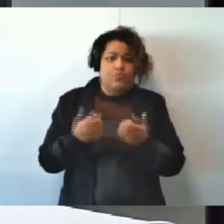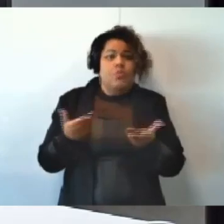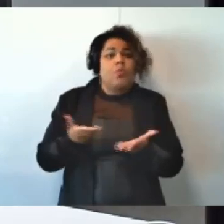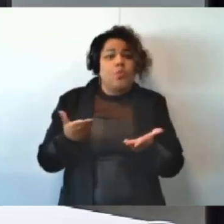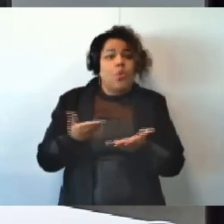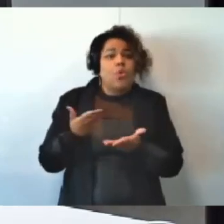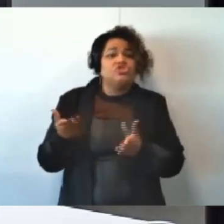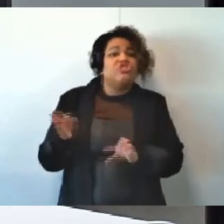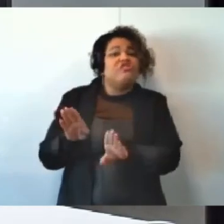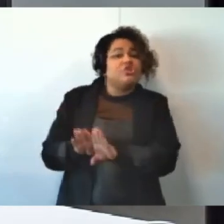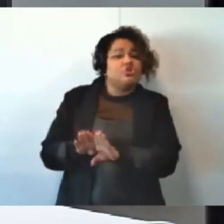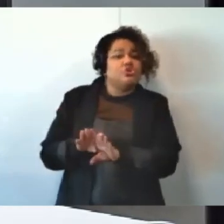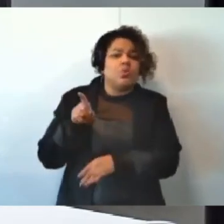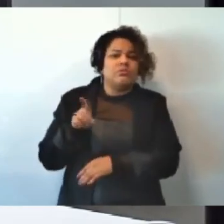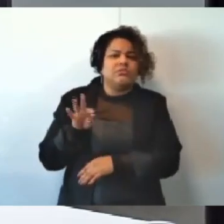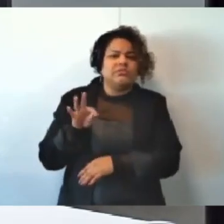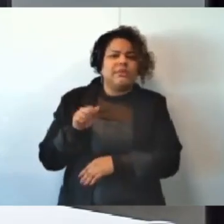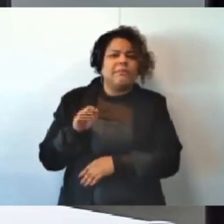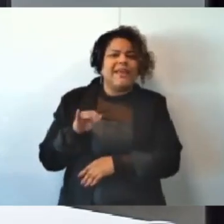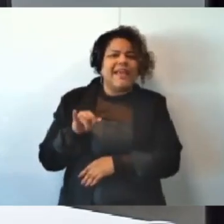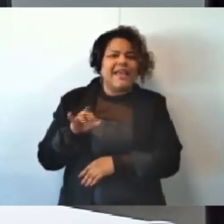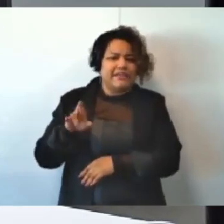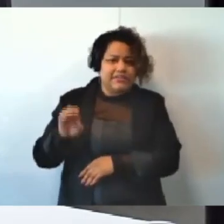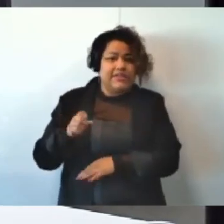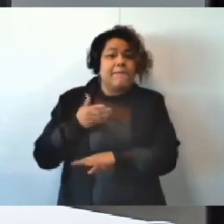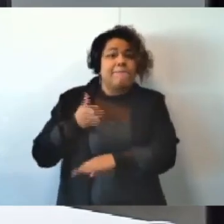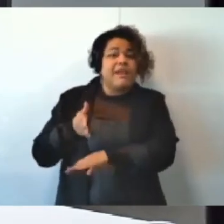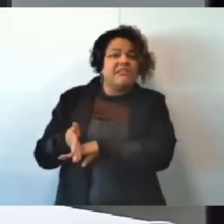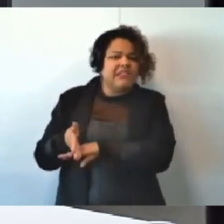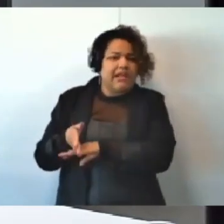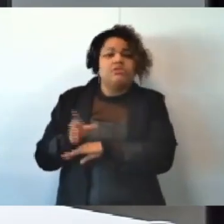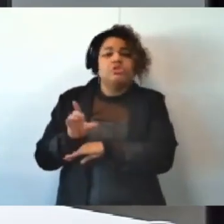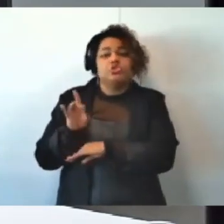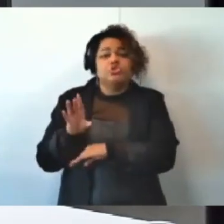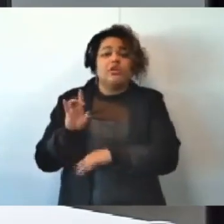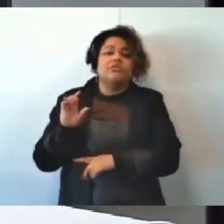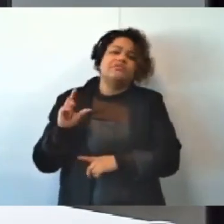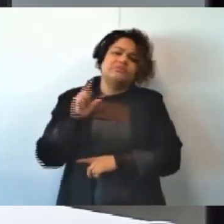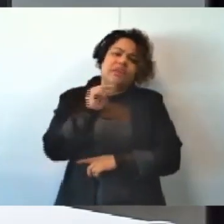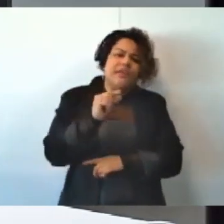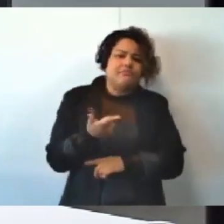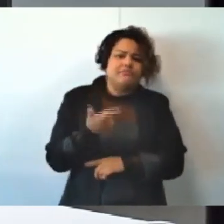rua. Só pode sair. Então, quer dizer, fazem uma obra com dinheiro público